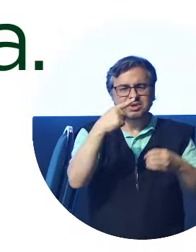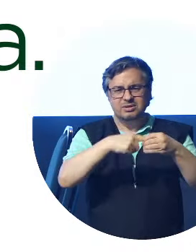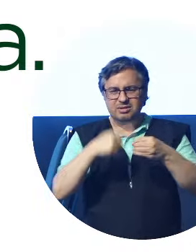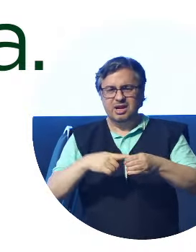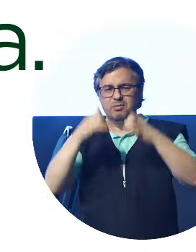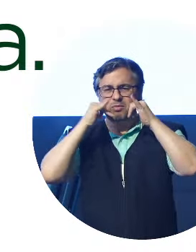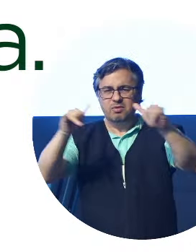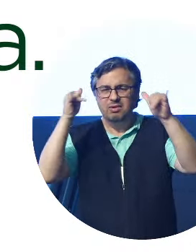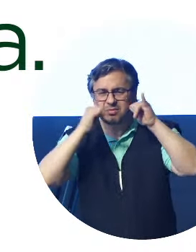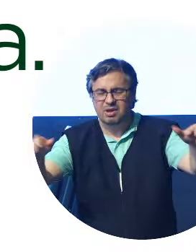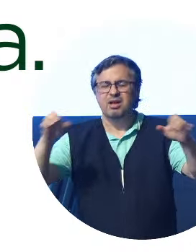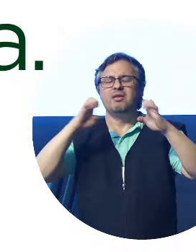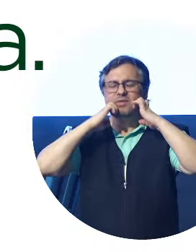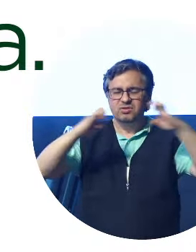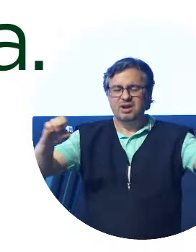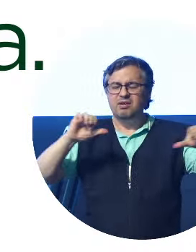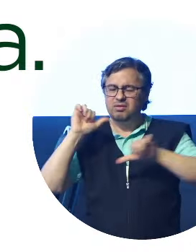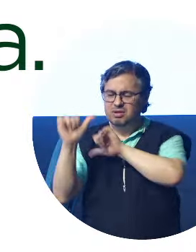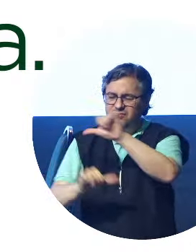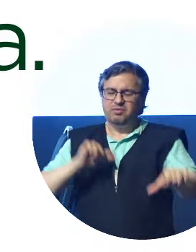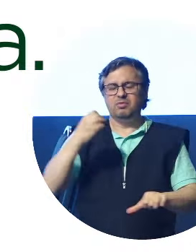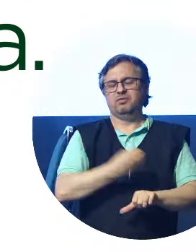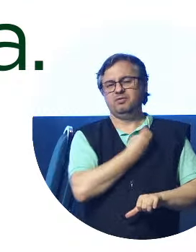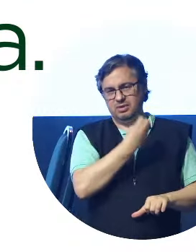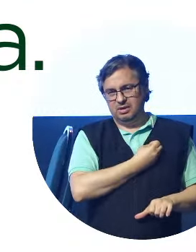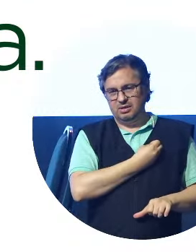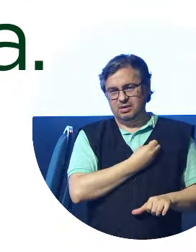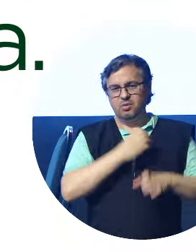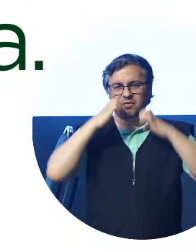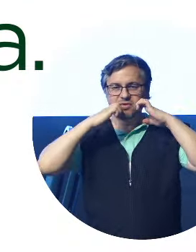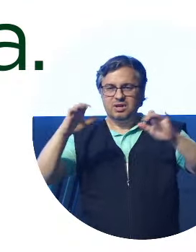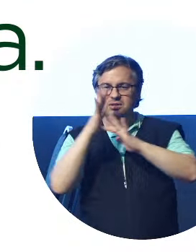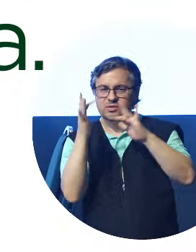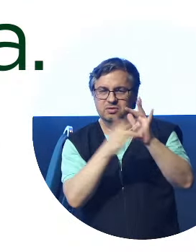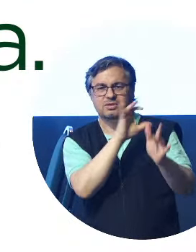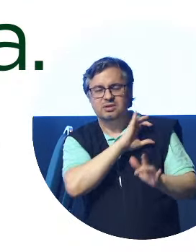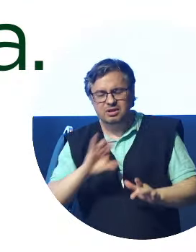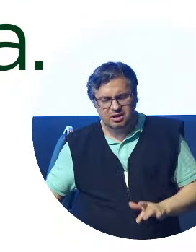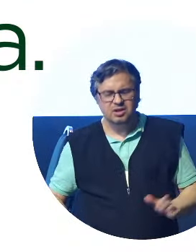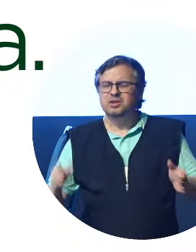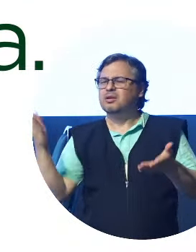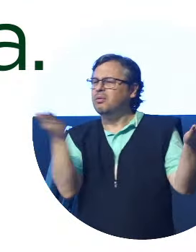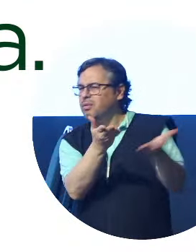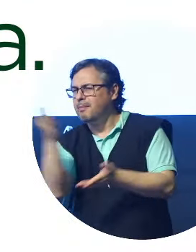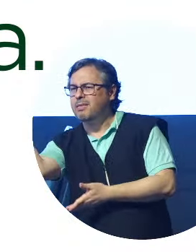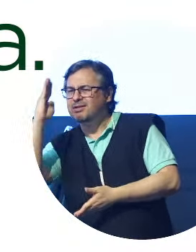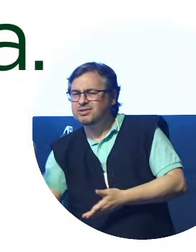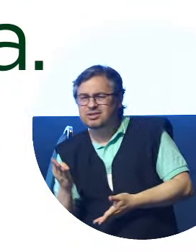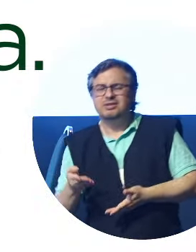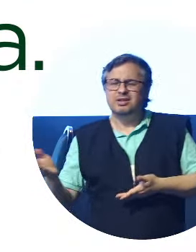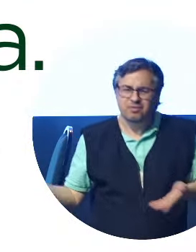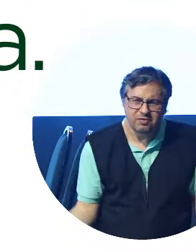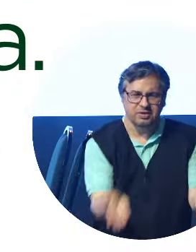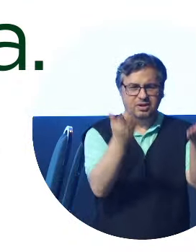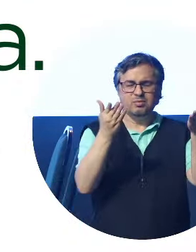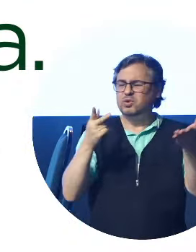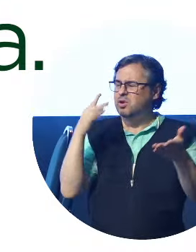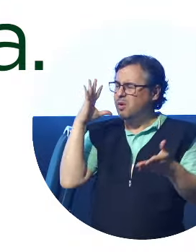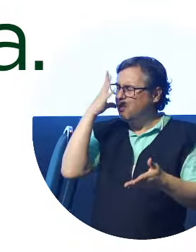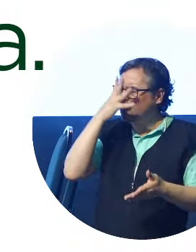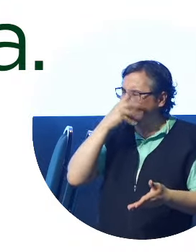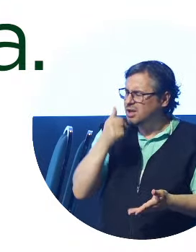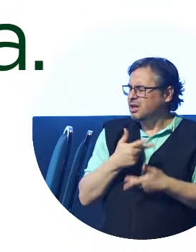Evangelho, abençoar e transformar vidas pelo poder do Evangelho de Cristo Jesus. Batistas brasileiros, nós não podemos recuar. Que coisa linda